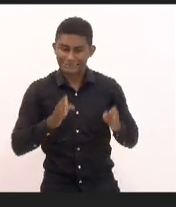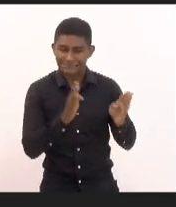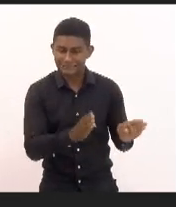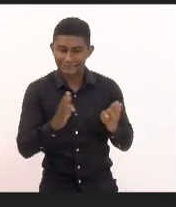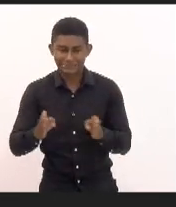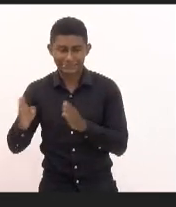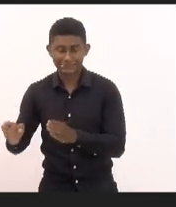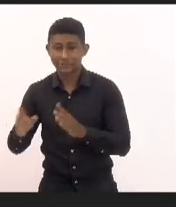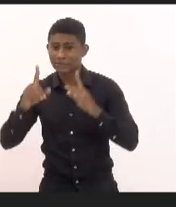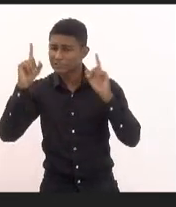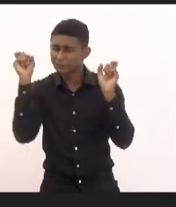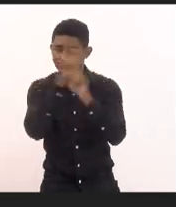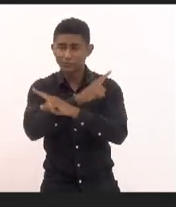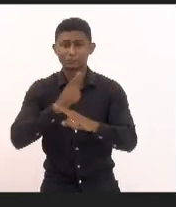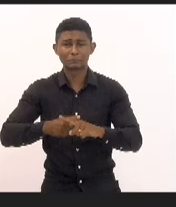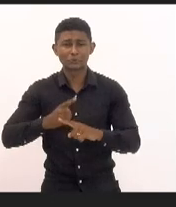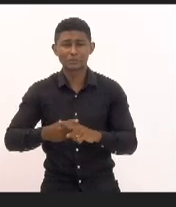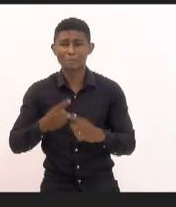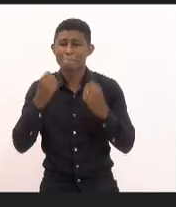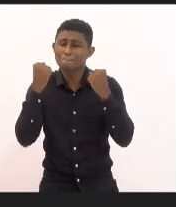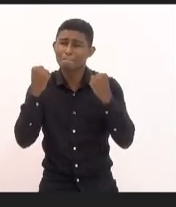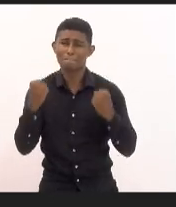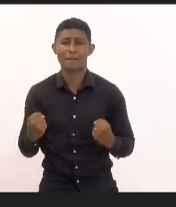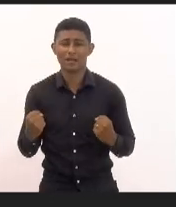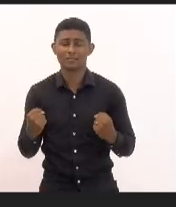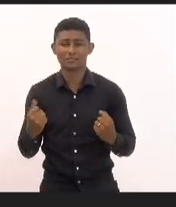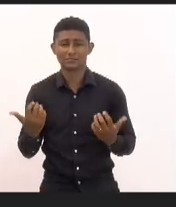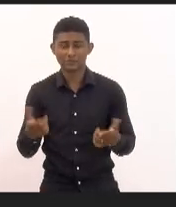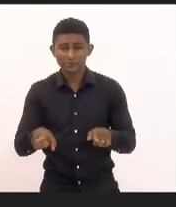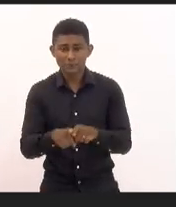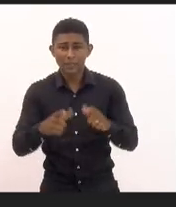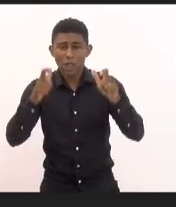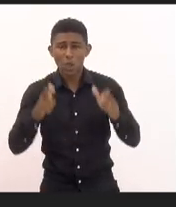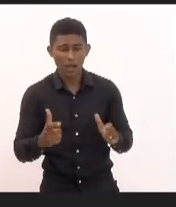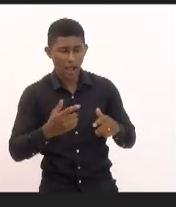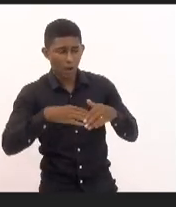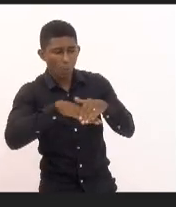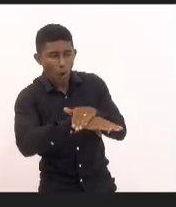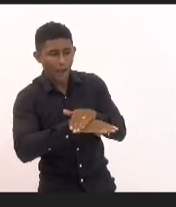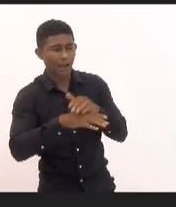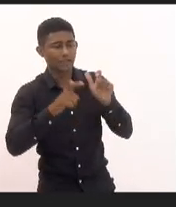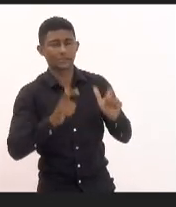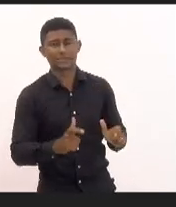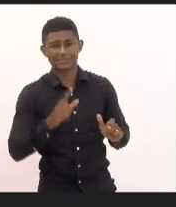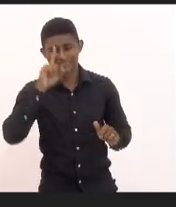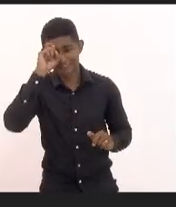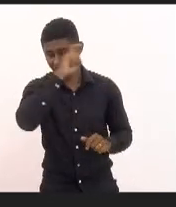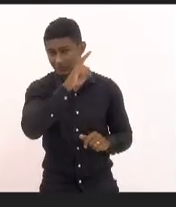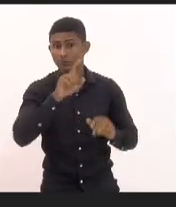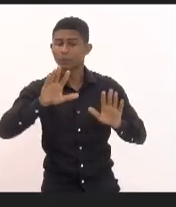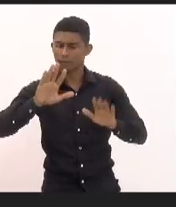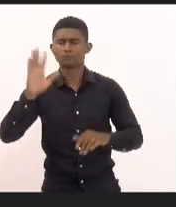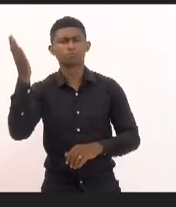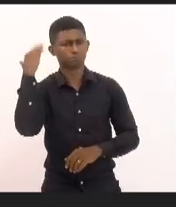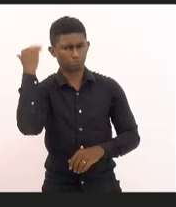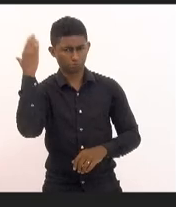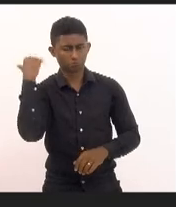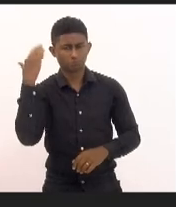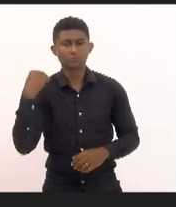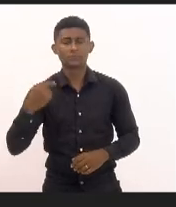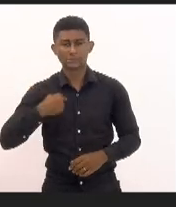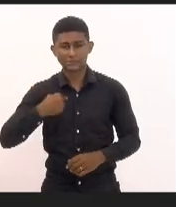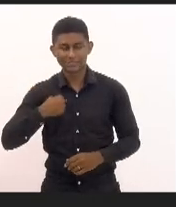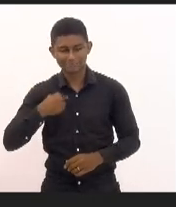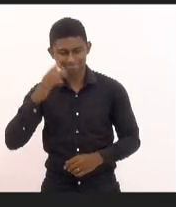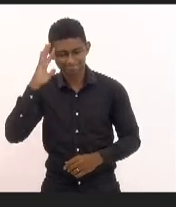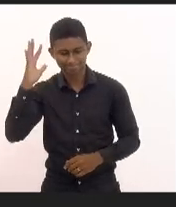não é? Além do peso, o local de armazenamento. Então, naquela ocasião, eu